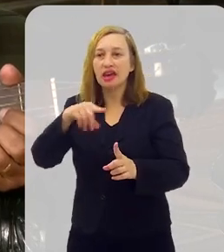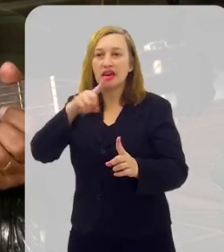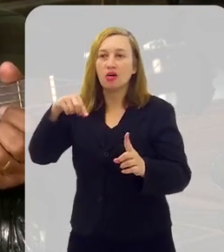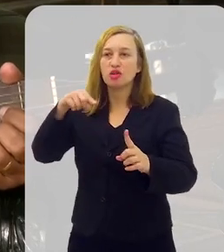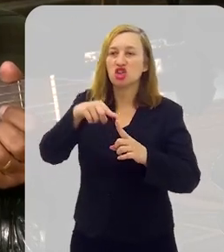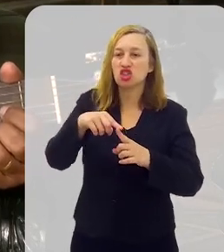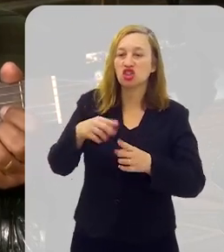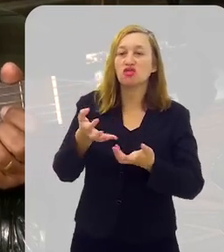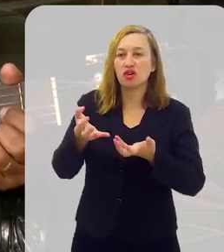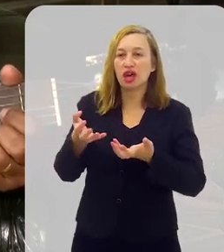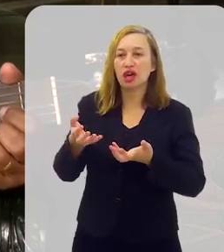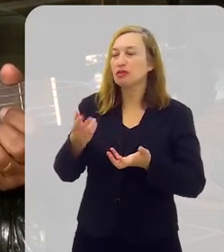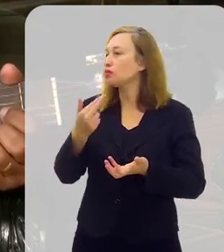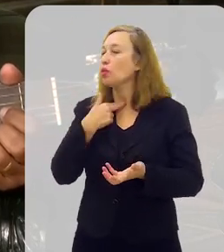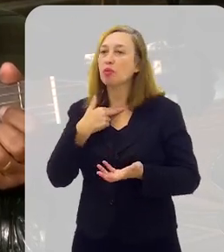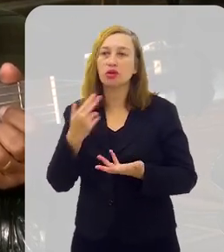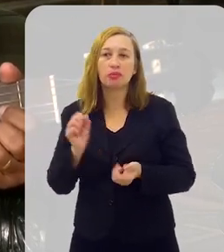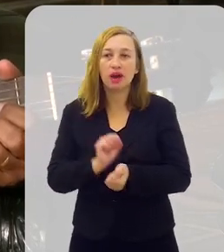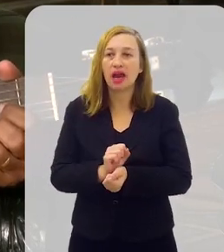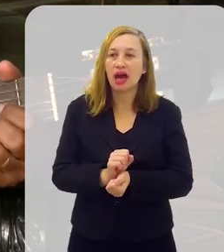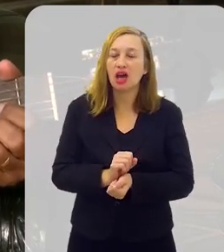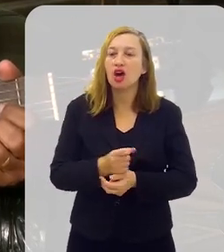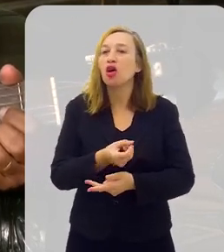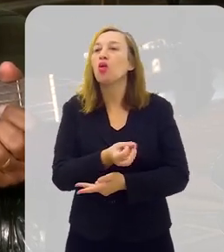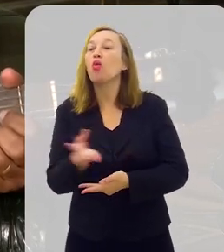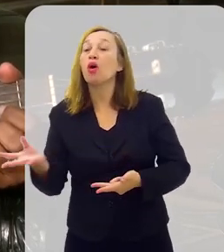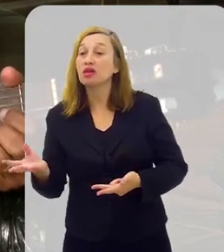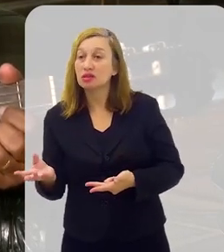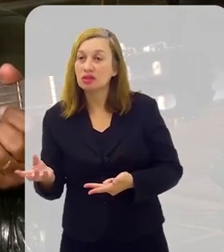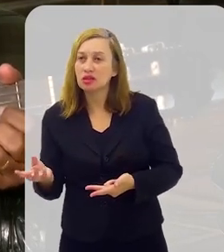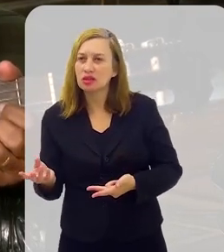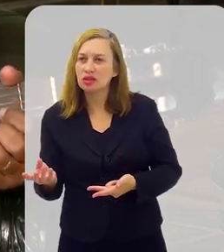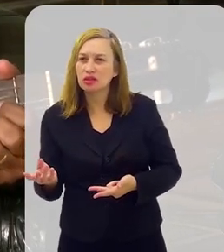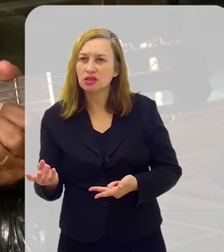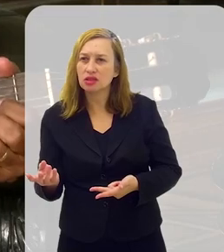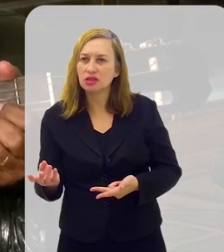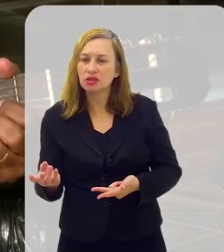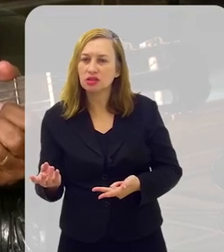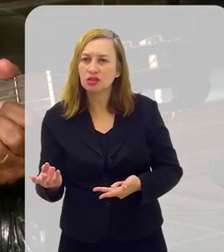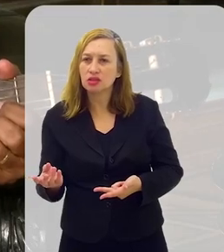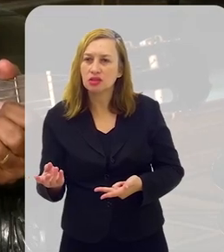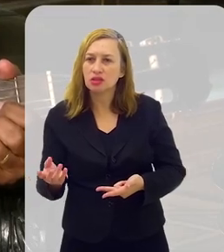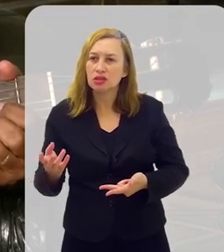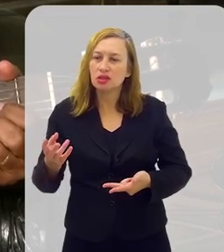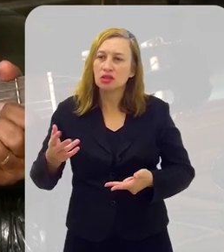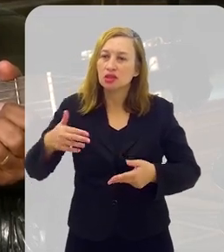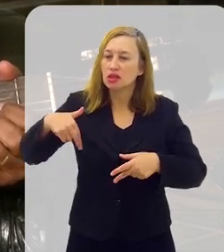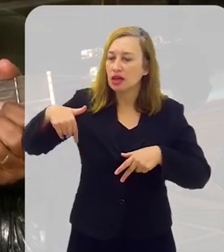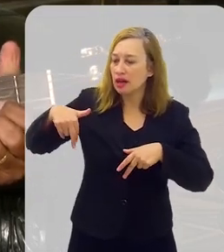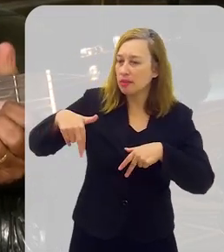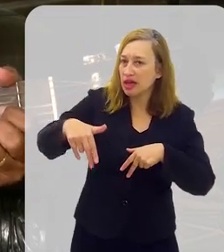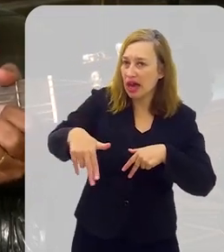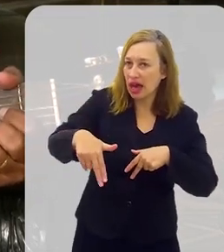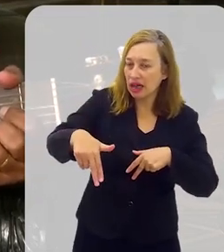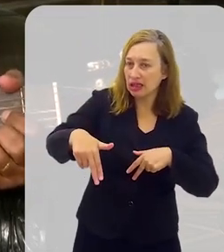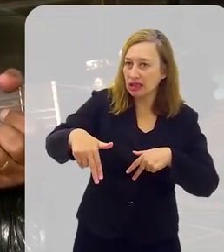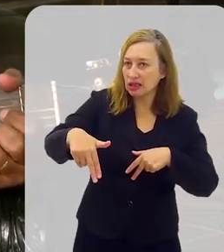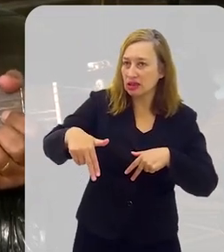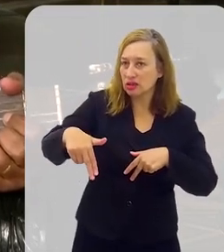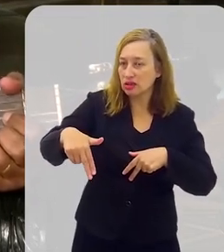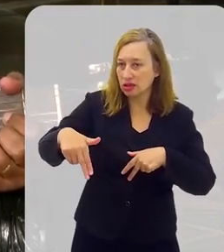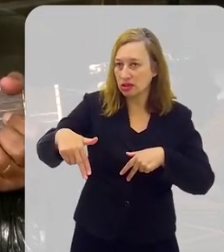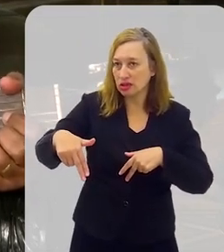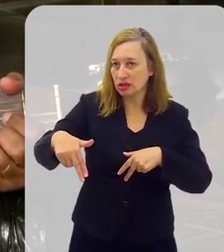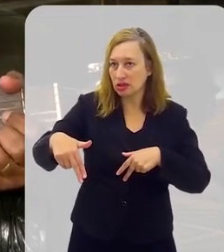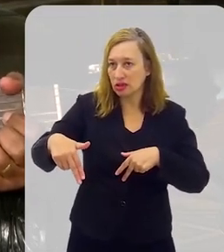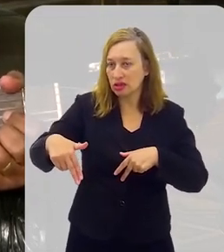começando a cair. Uhum. Porque nós não podemos parar. Quem quer chegar ao seu objetivo não pode parar, certo? Uhum. Então, quantas